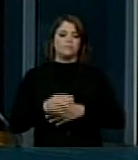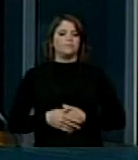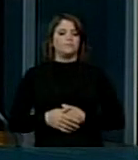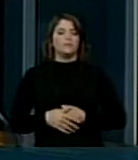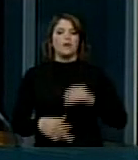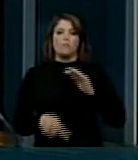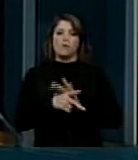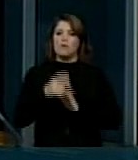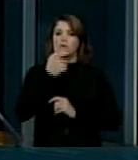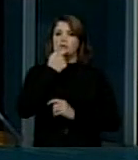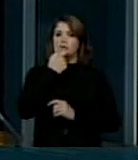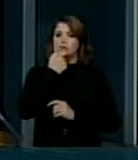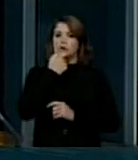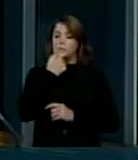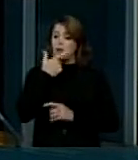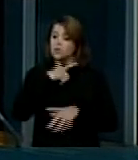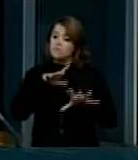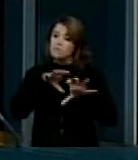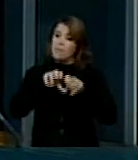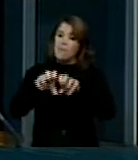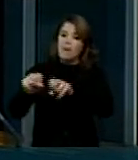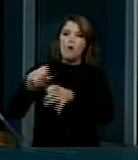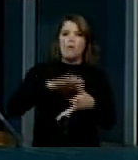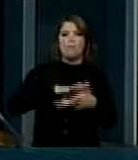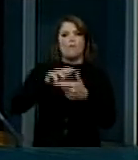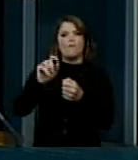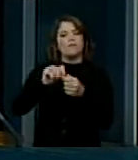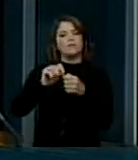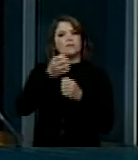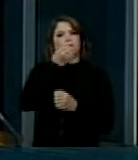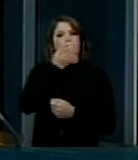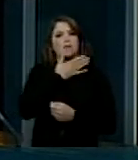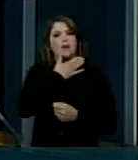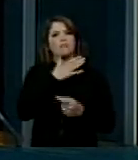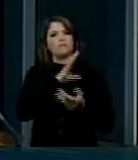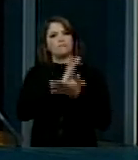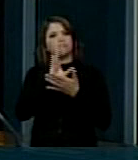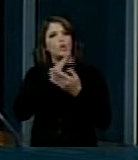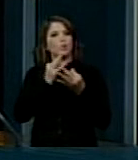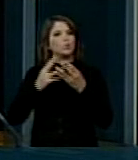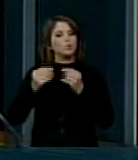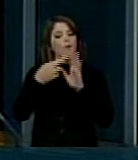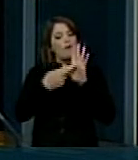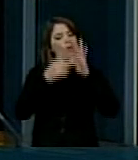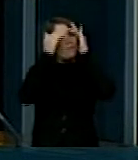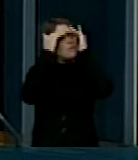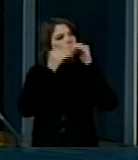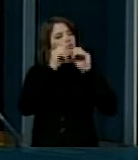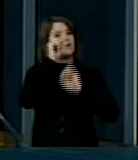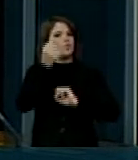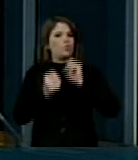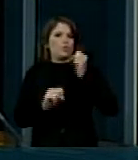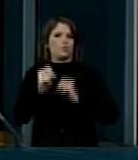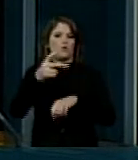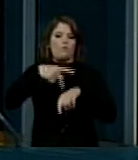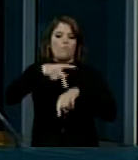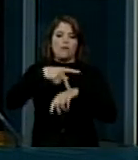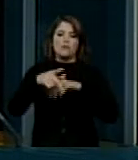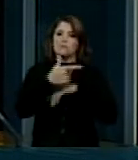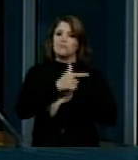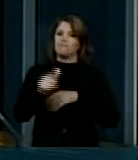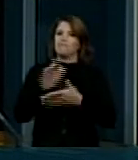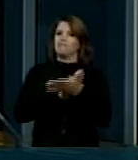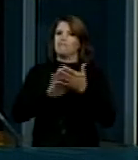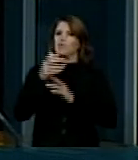a Inglaterra, para dominar o mundo, fazia muito bem, aplicava muito bem esta regra. Então, os países não